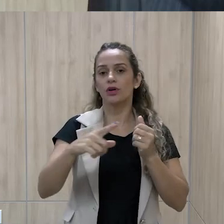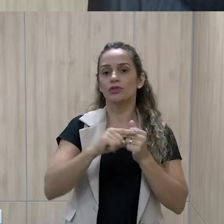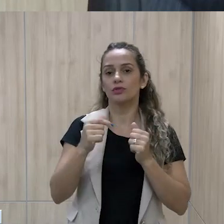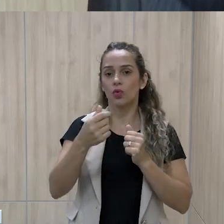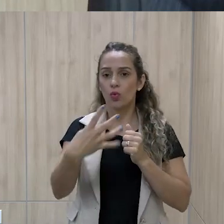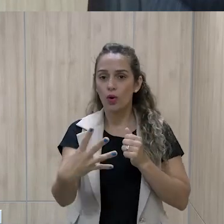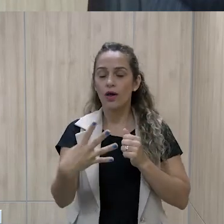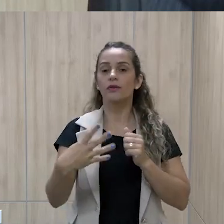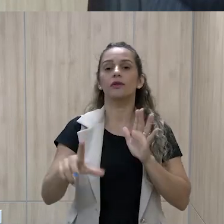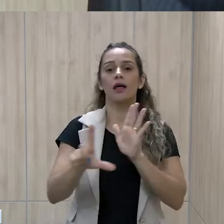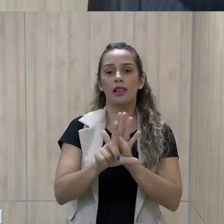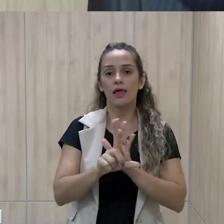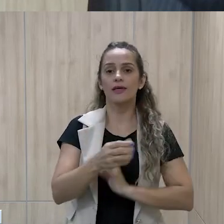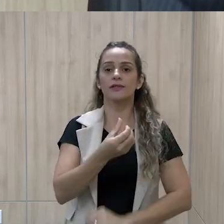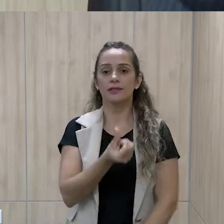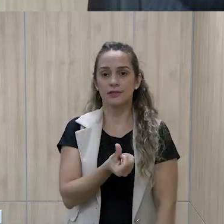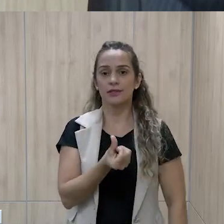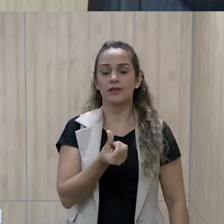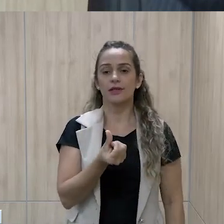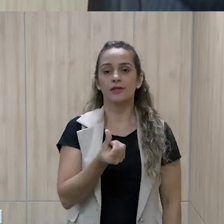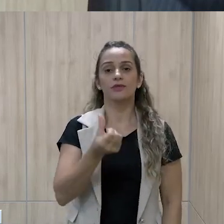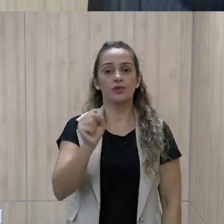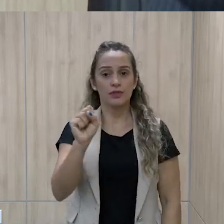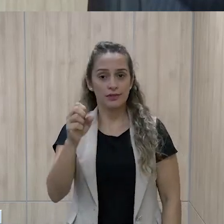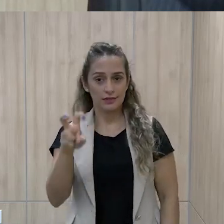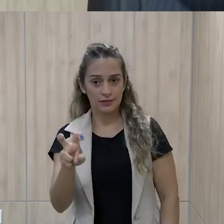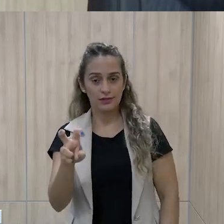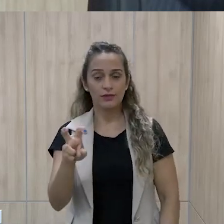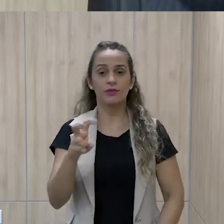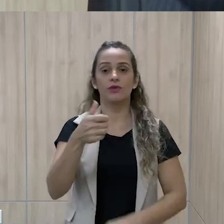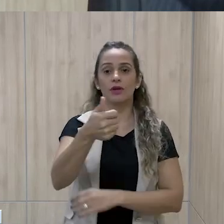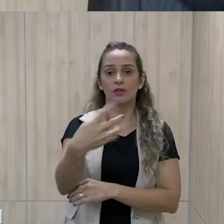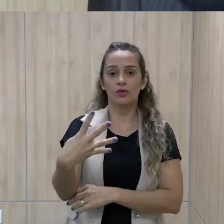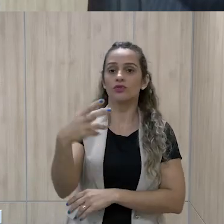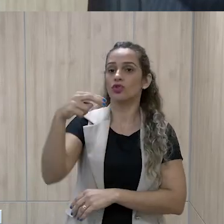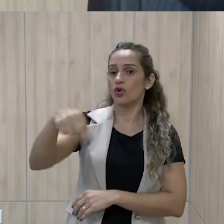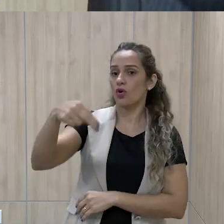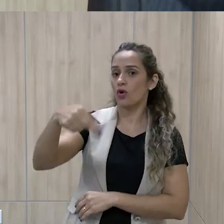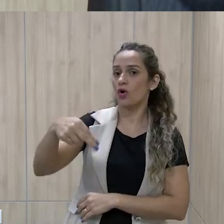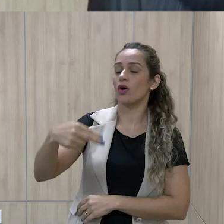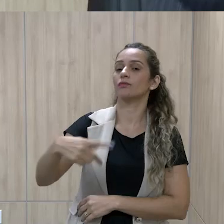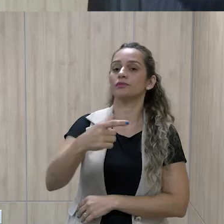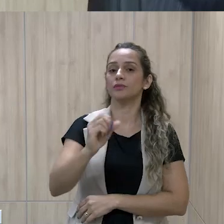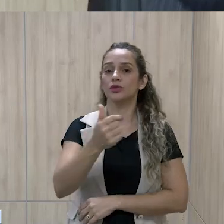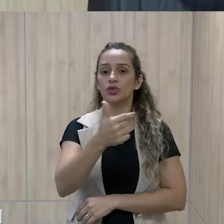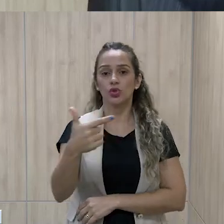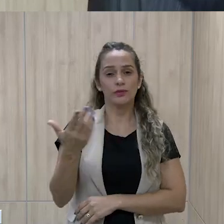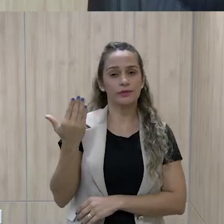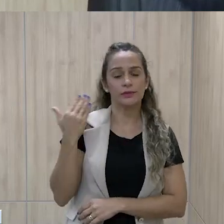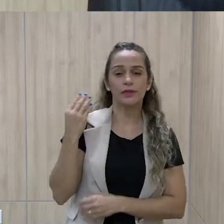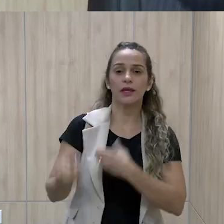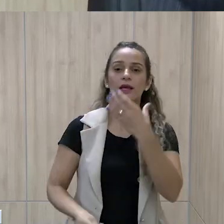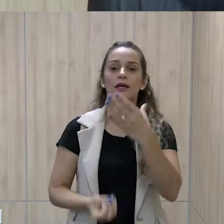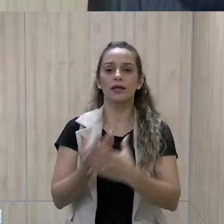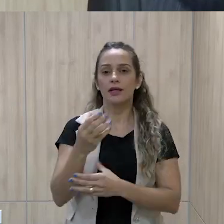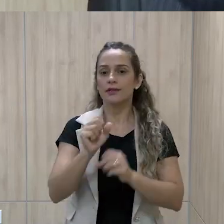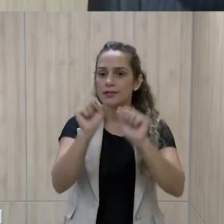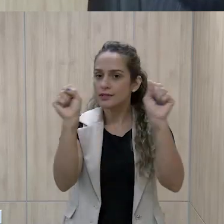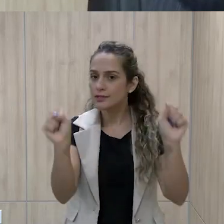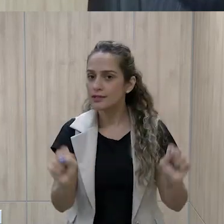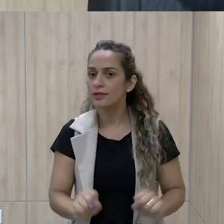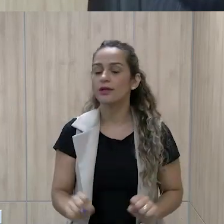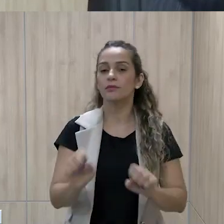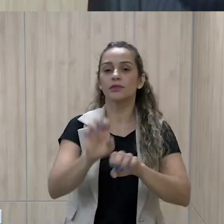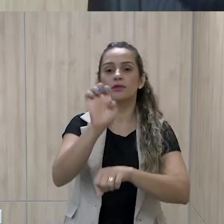o inciso 13 ao artigo 4º da lei complementar 685 de 14 de novembro de 2012 que cria